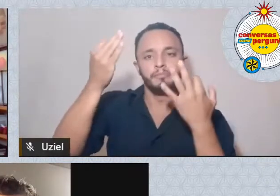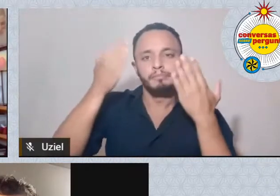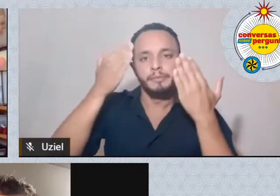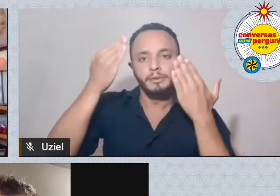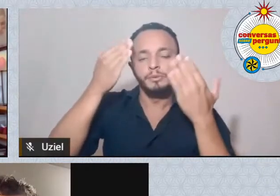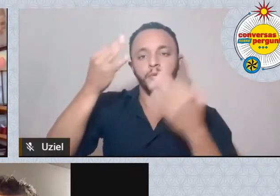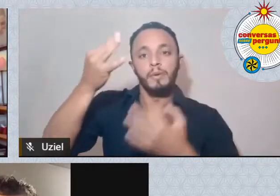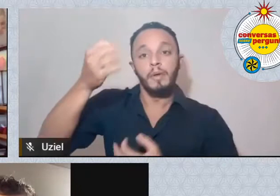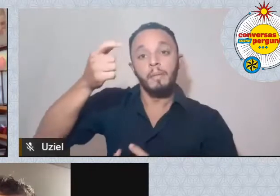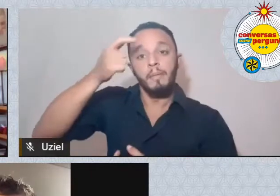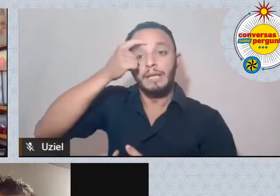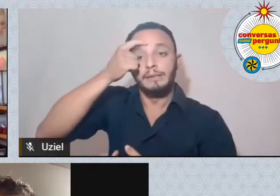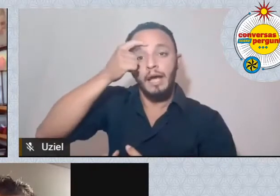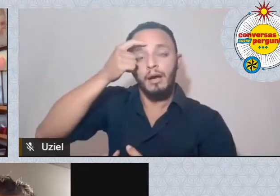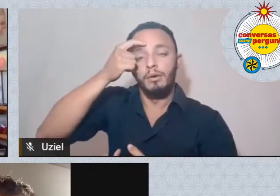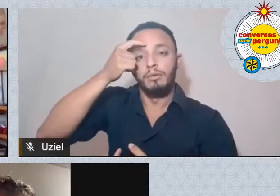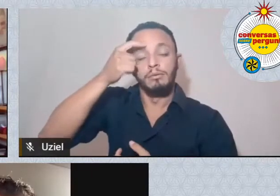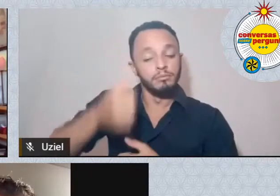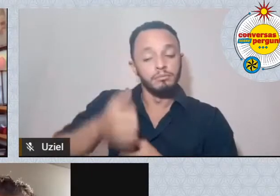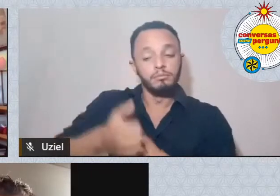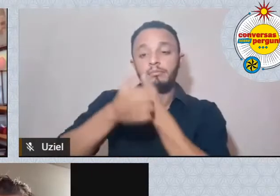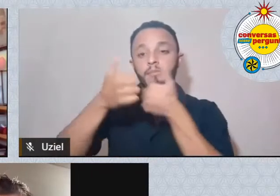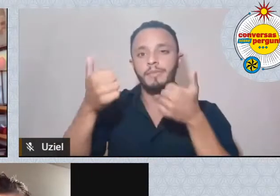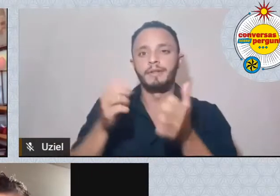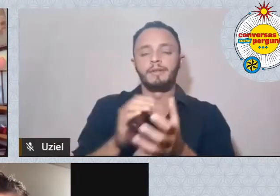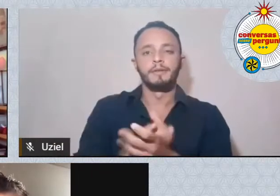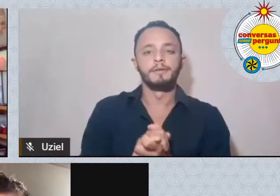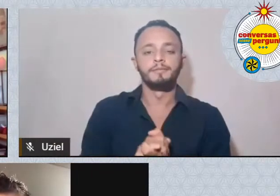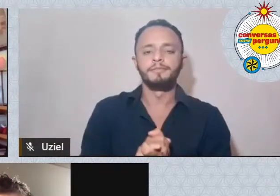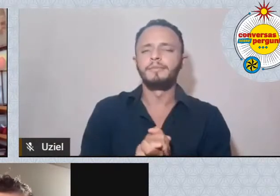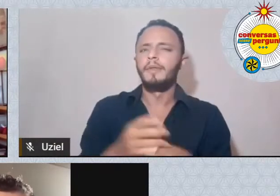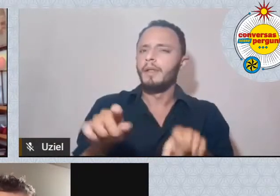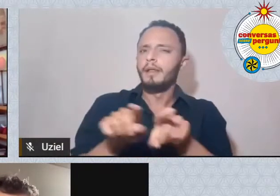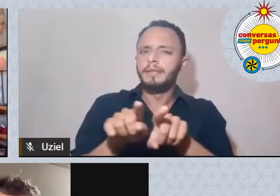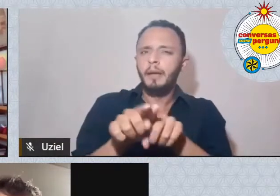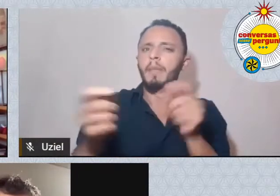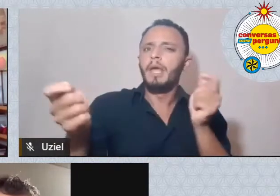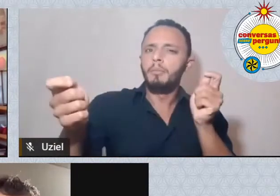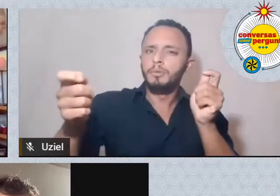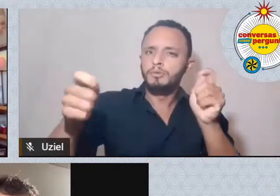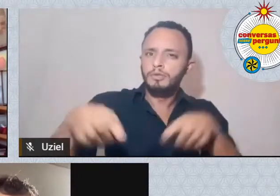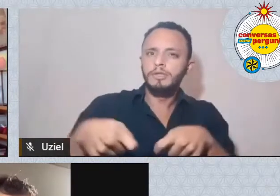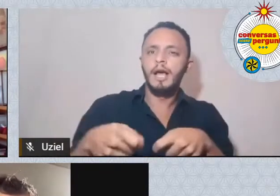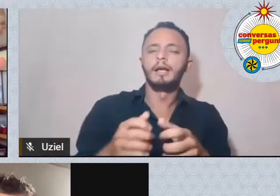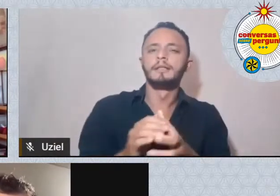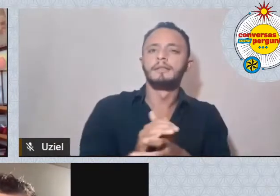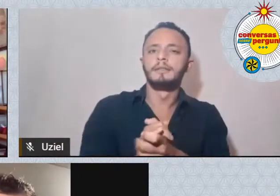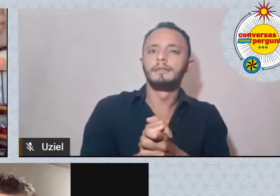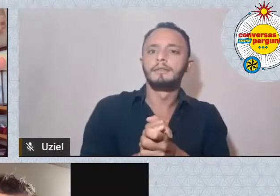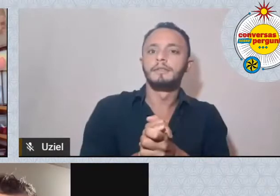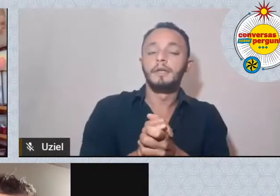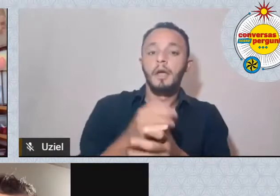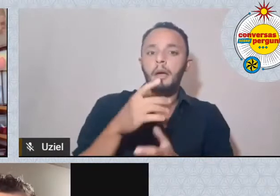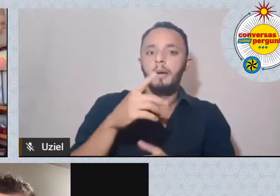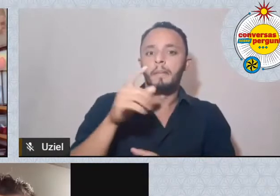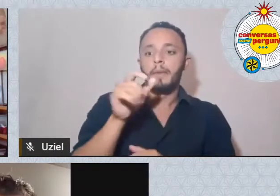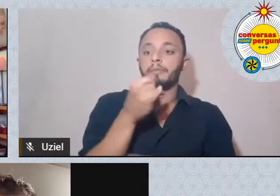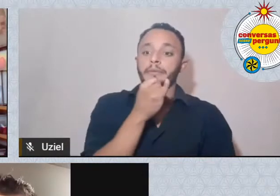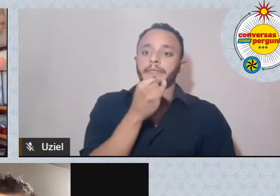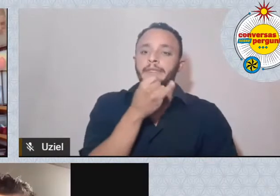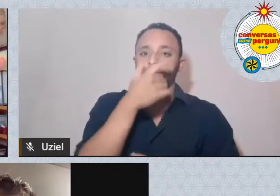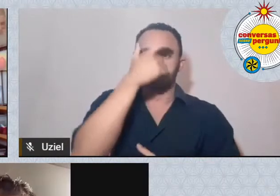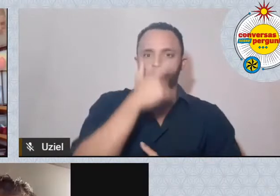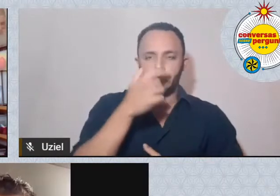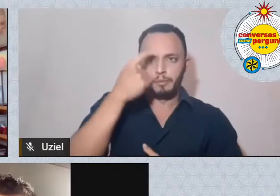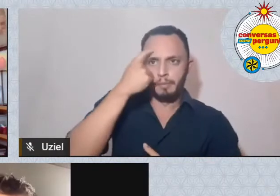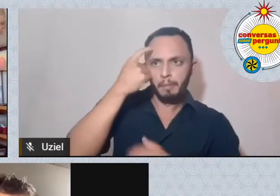boa oportunidade para a gente assim tentar se deslocar um pouco da